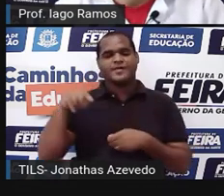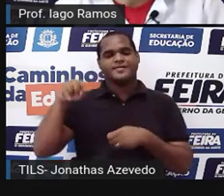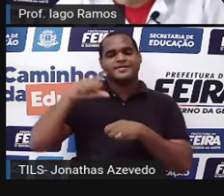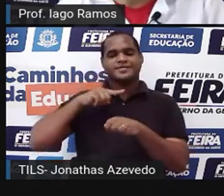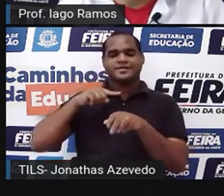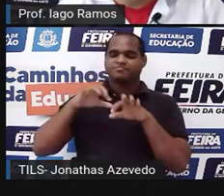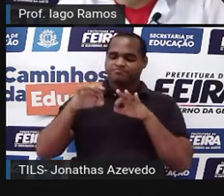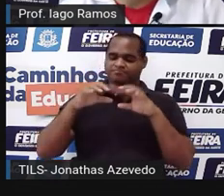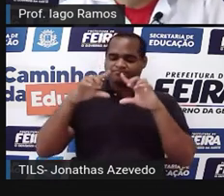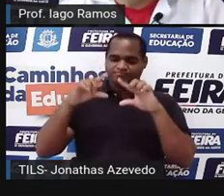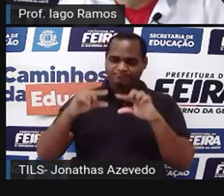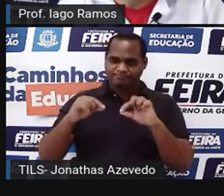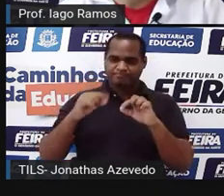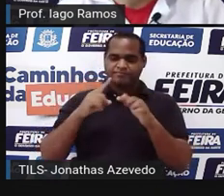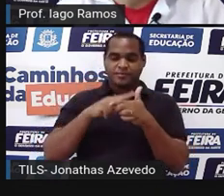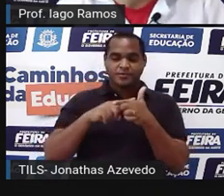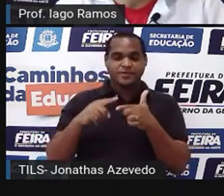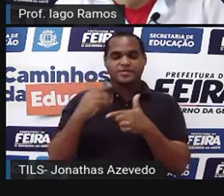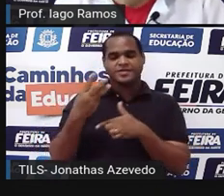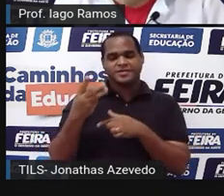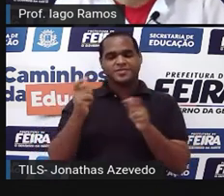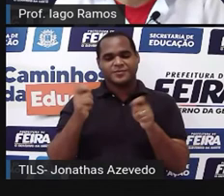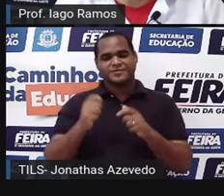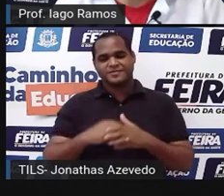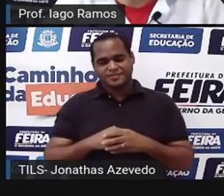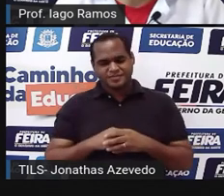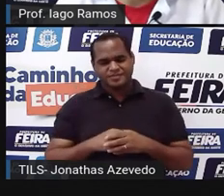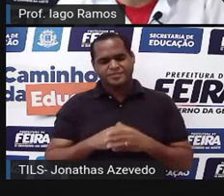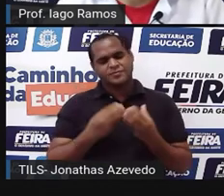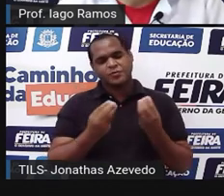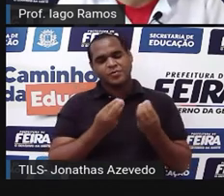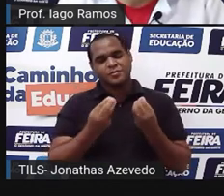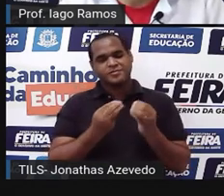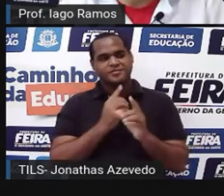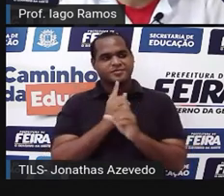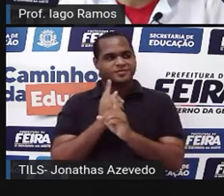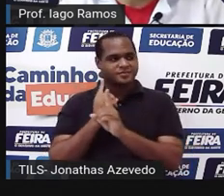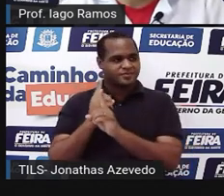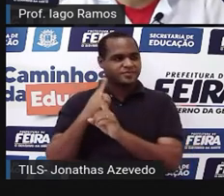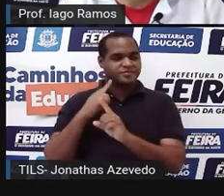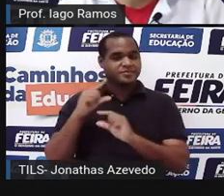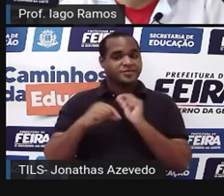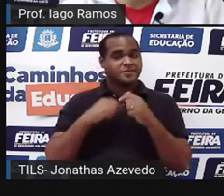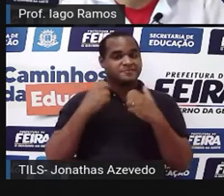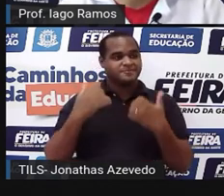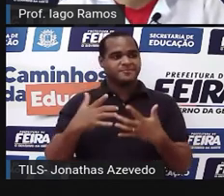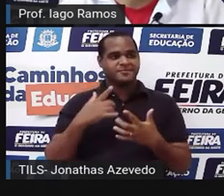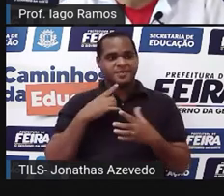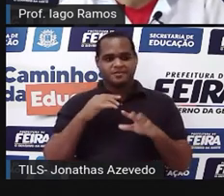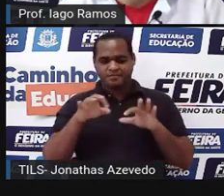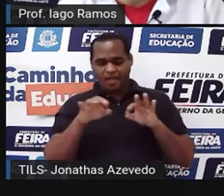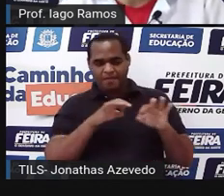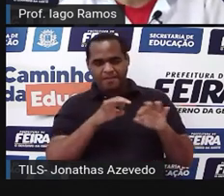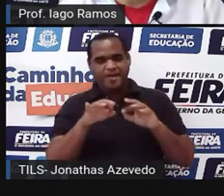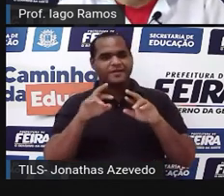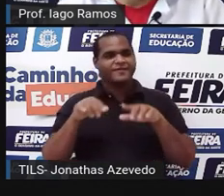vai reduzir dividindo por 3. E como é que a gente acha isso? A gente acha fazendo o seguinte, ó,